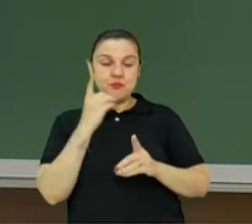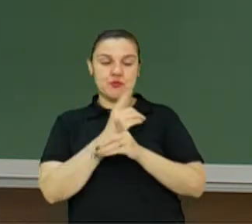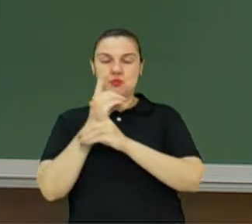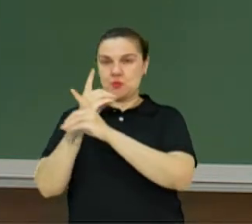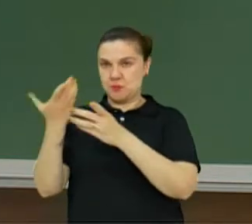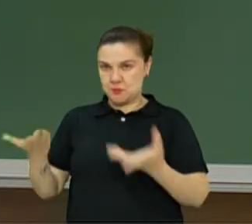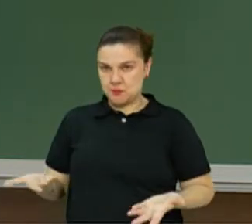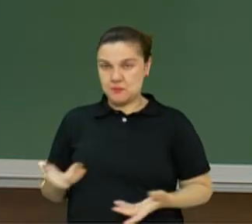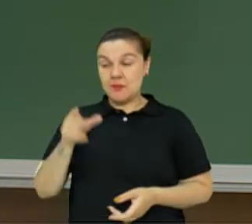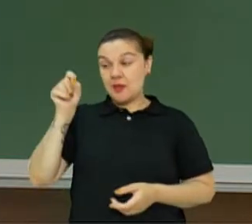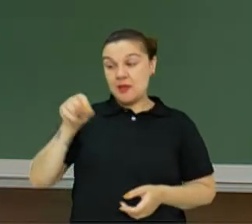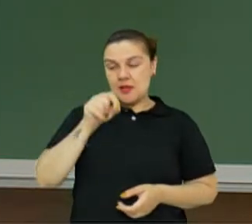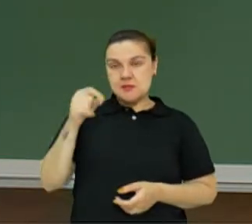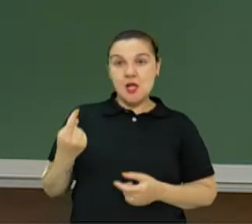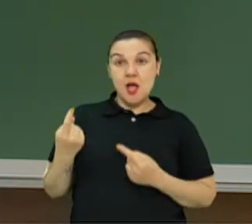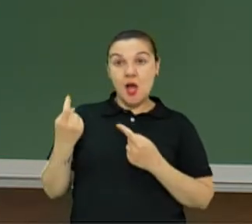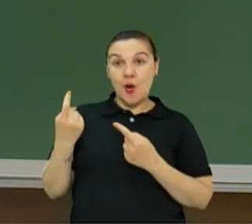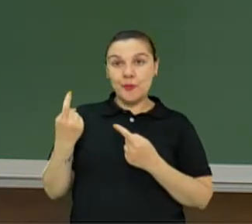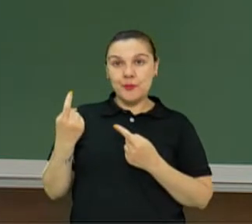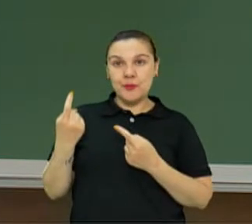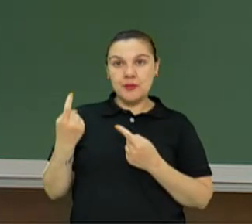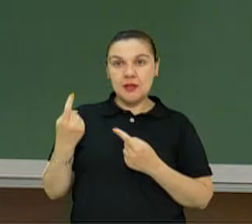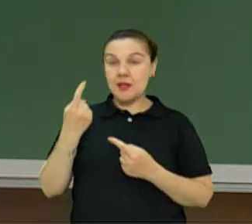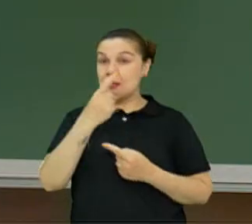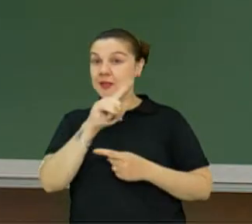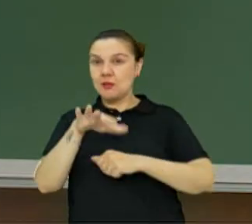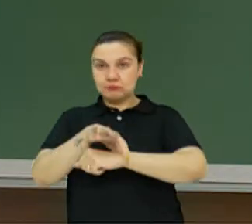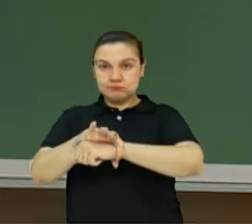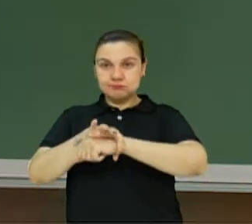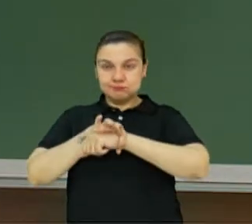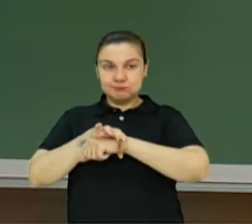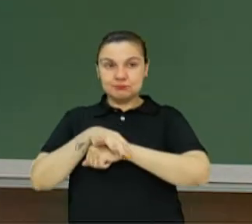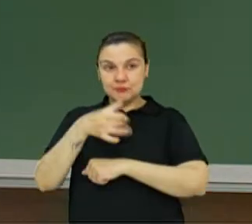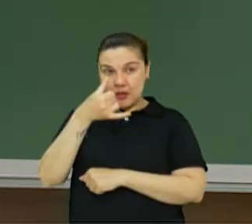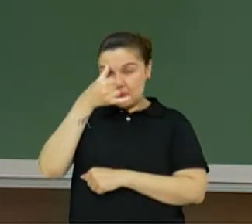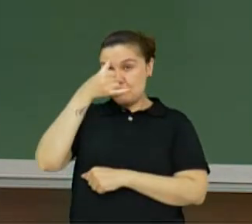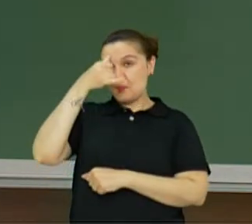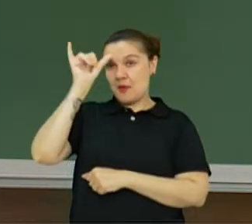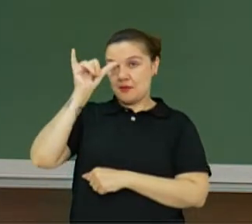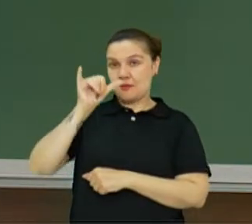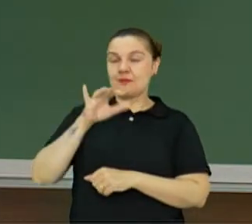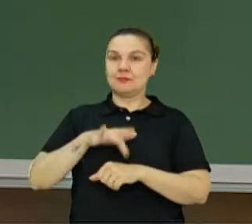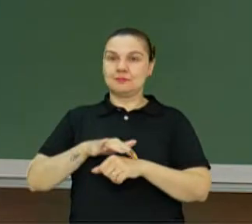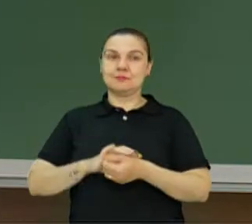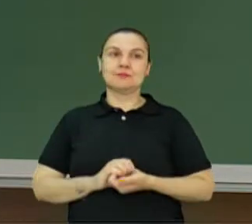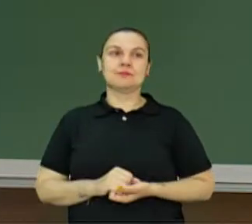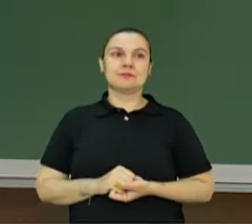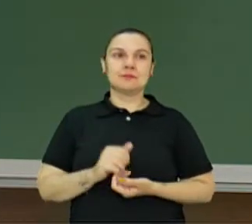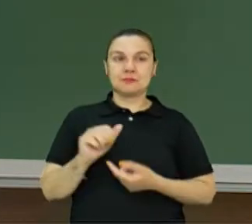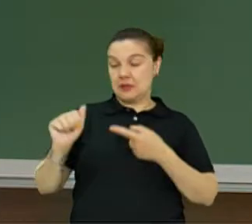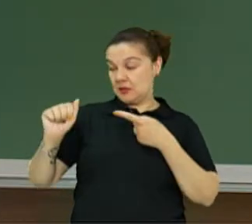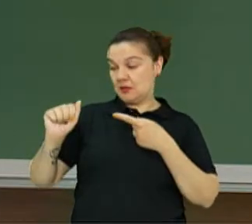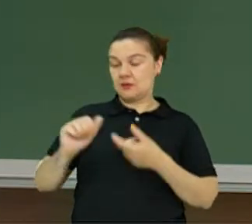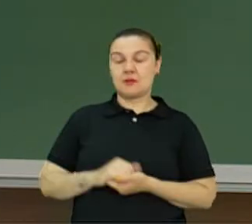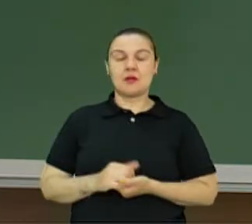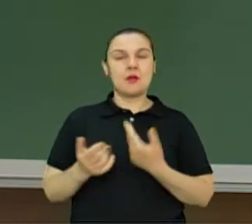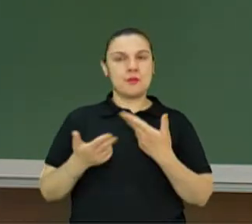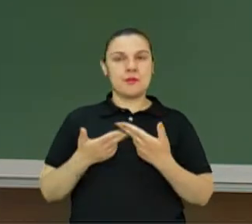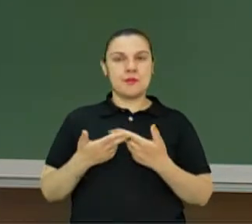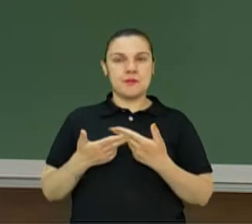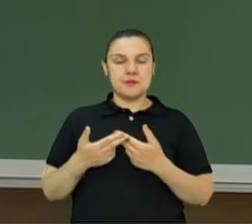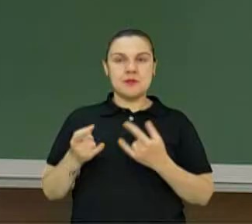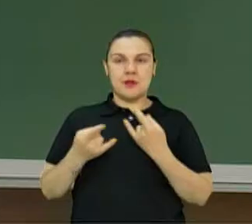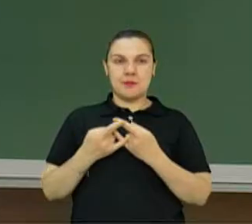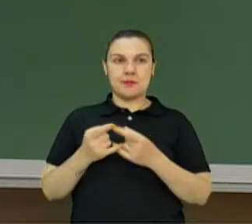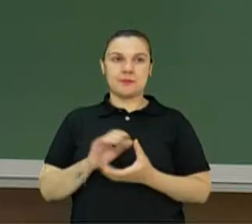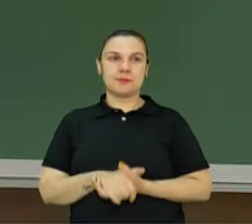Assinale a única alternativa que não garante proteção contra essas doenças. Então, na letra A, uso de